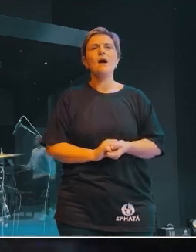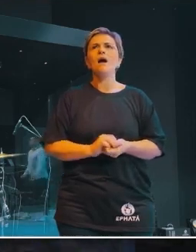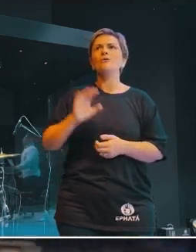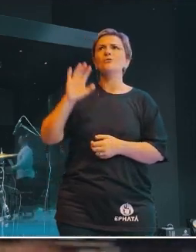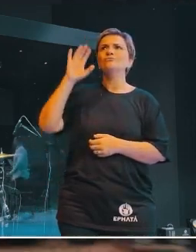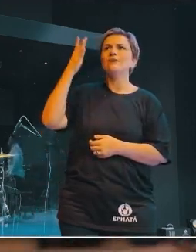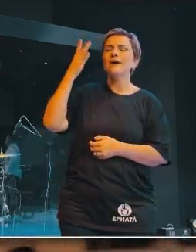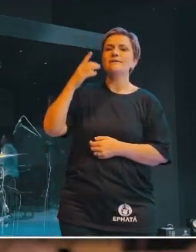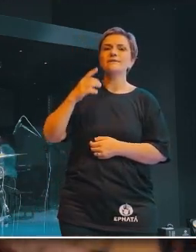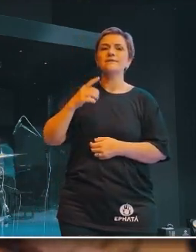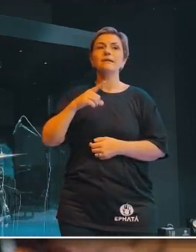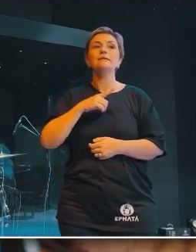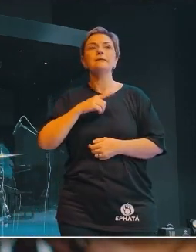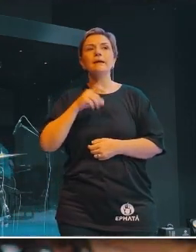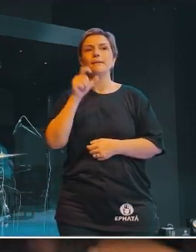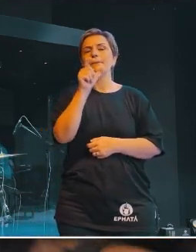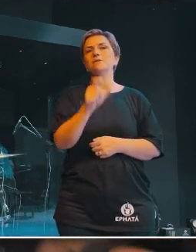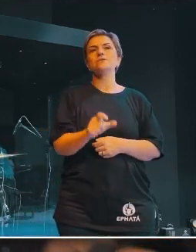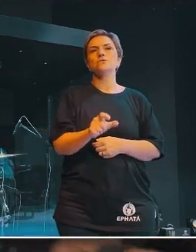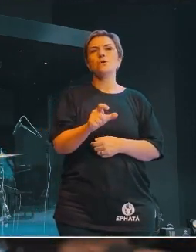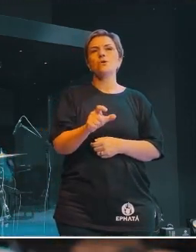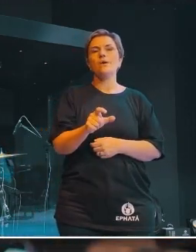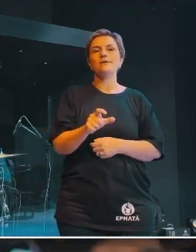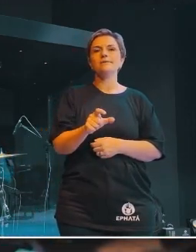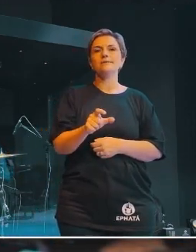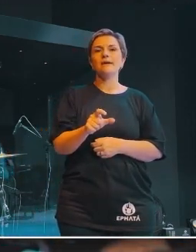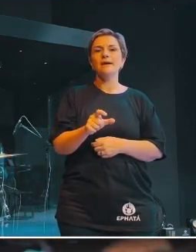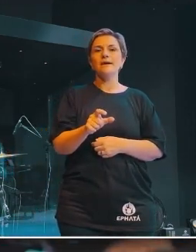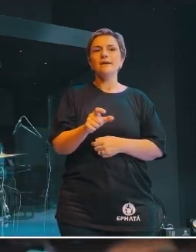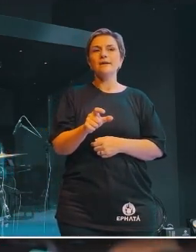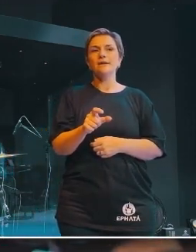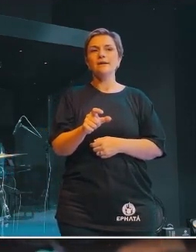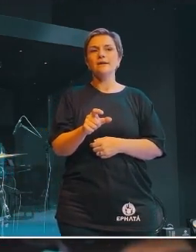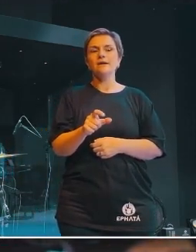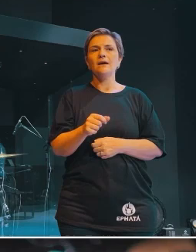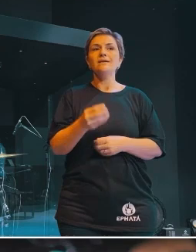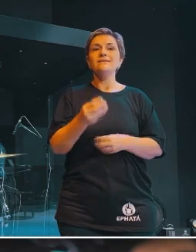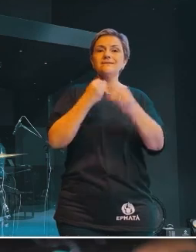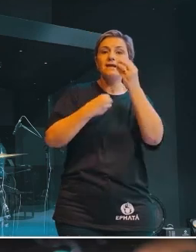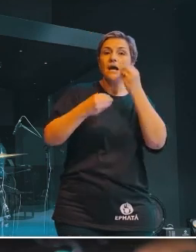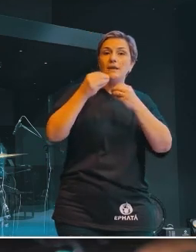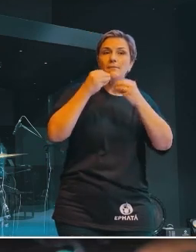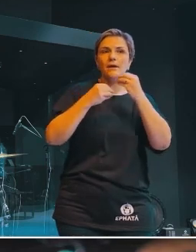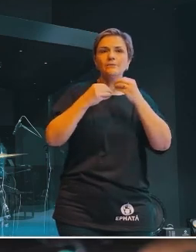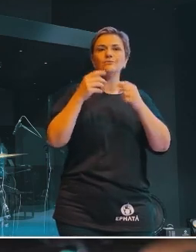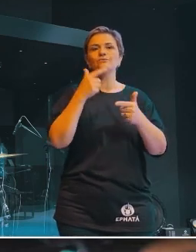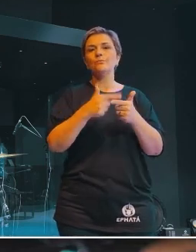Acontece que tem pessoas que se alimentam do problema. Posso começar a pregar?